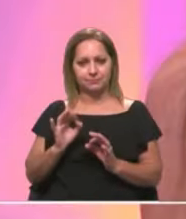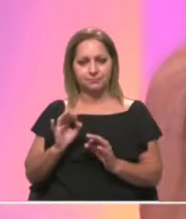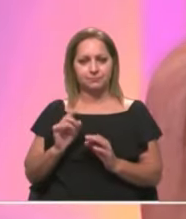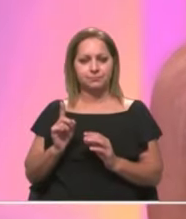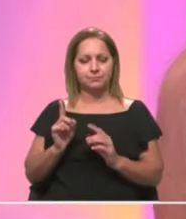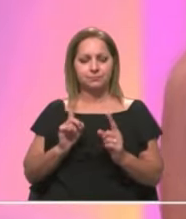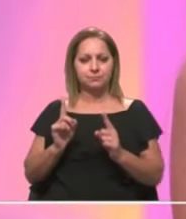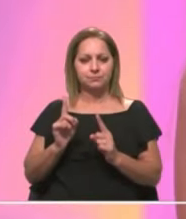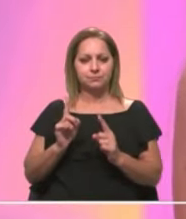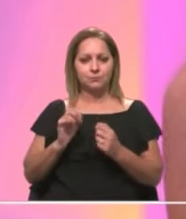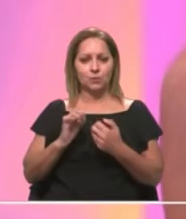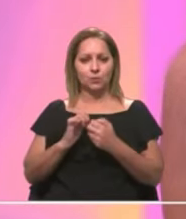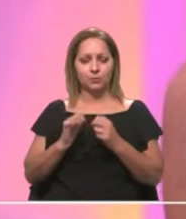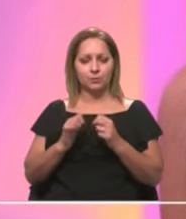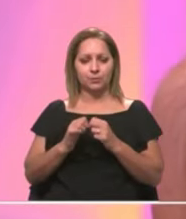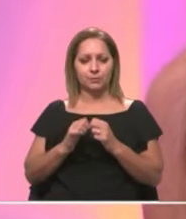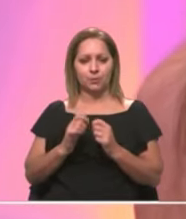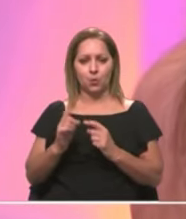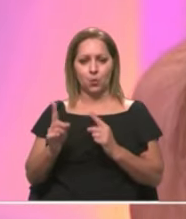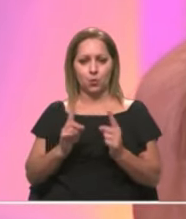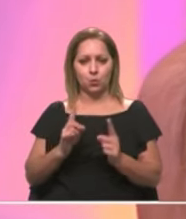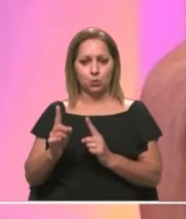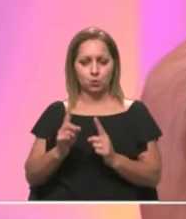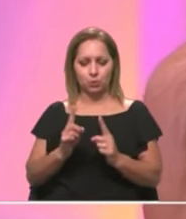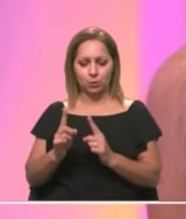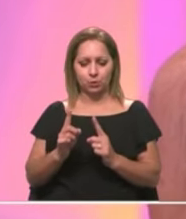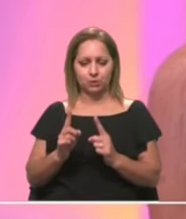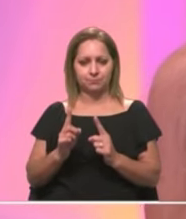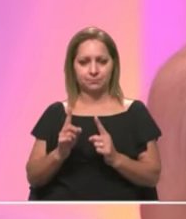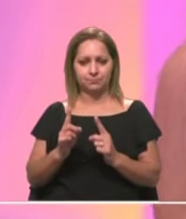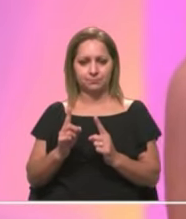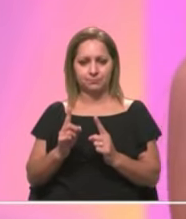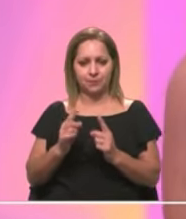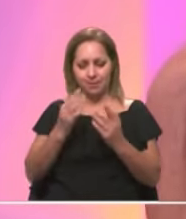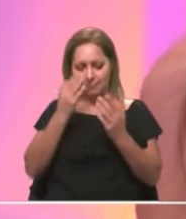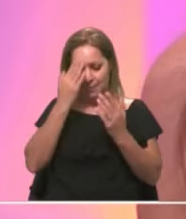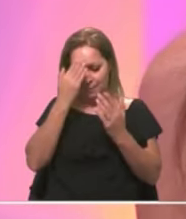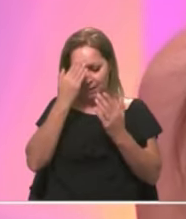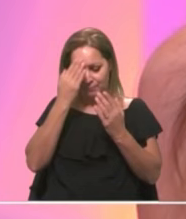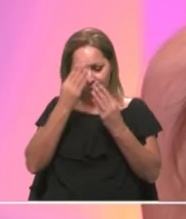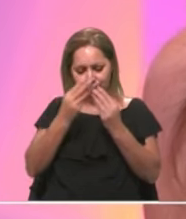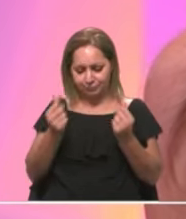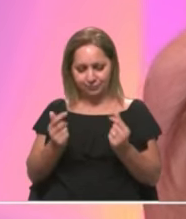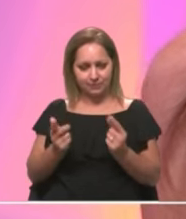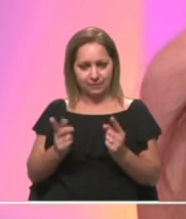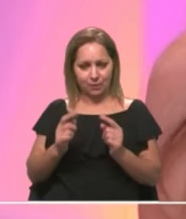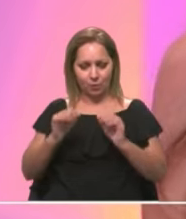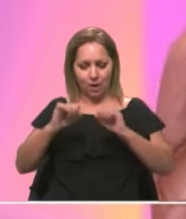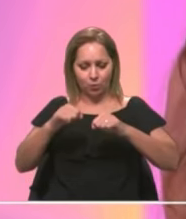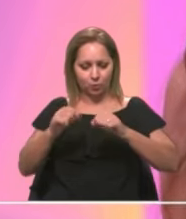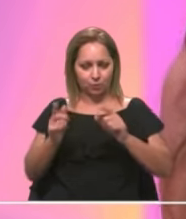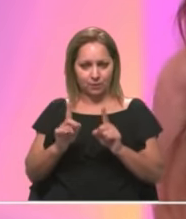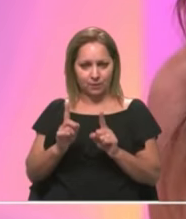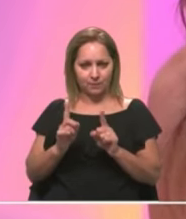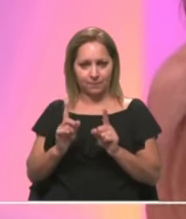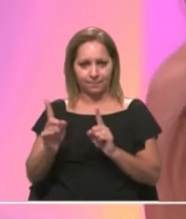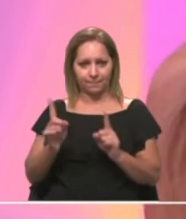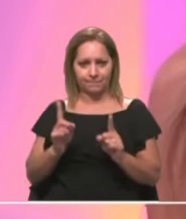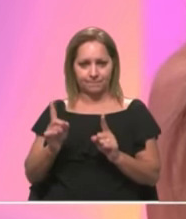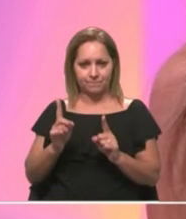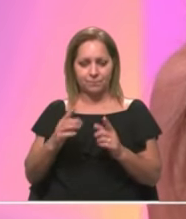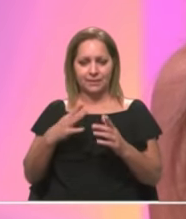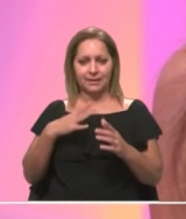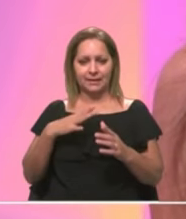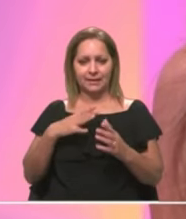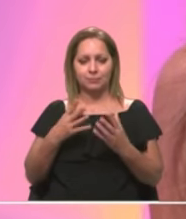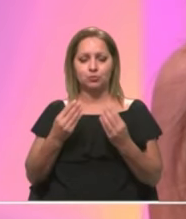em que não conseguíamos os dois chegar a um consenso. E os dois queríamos